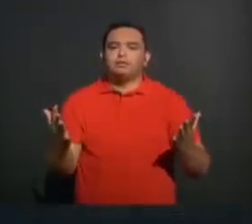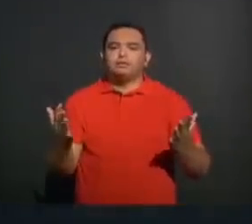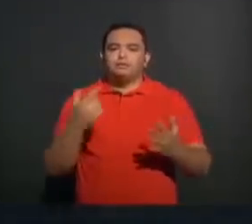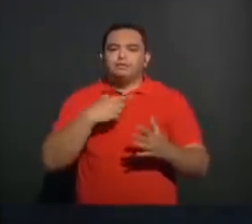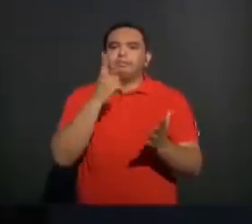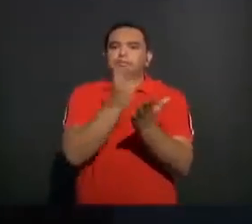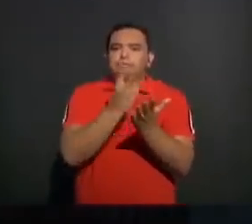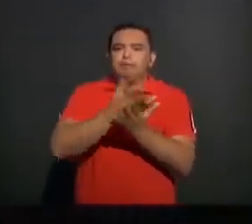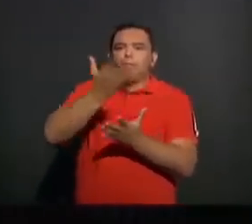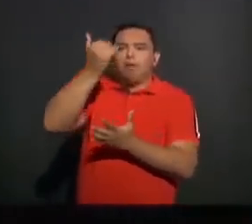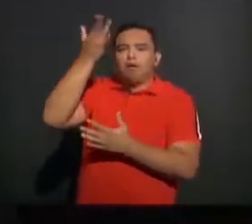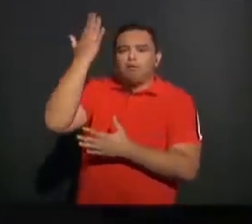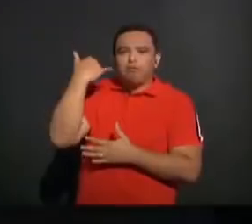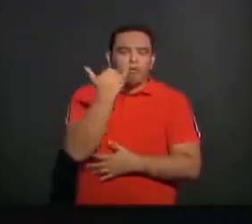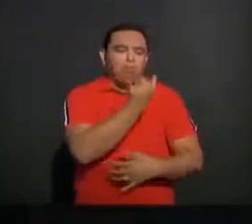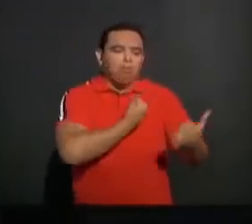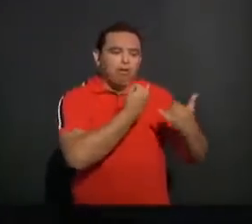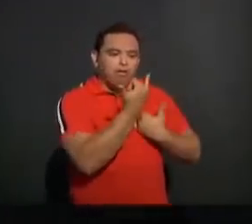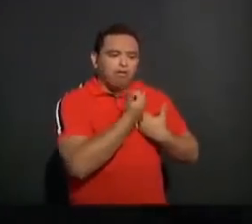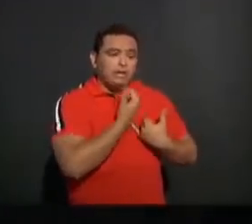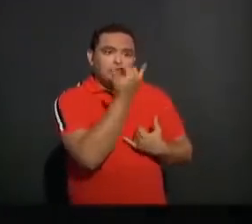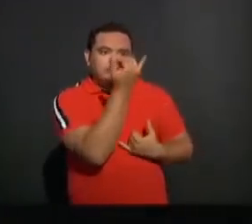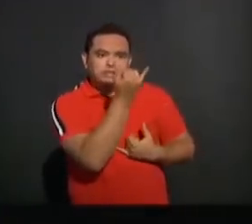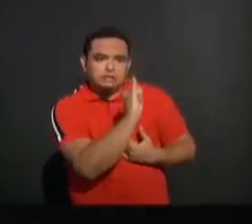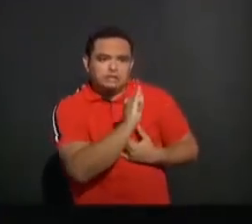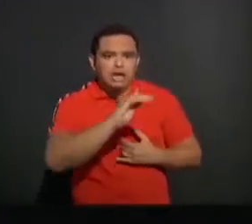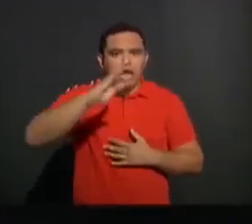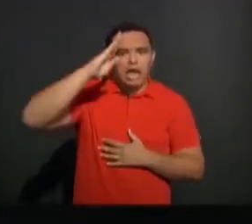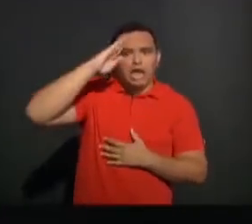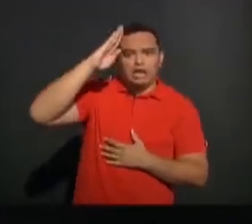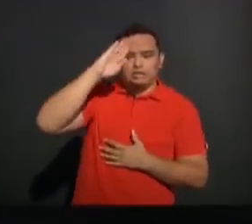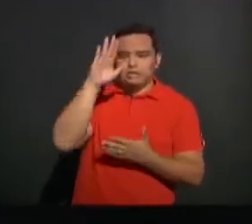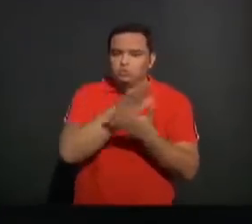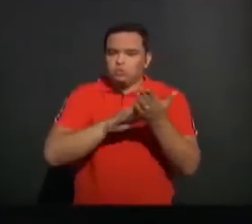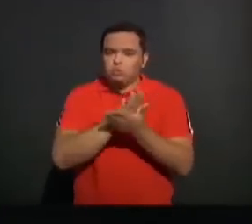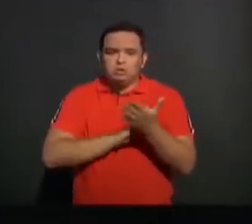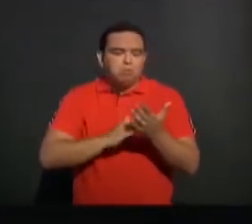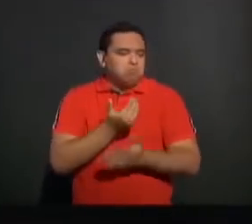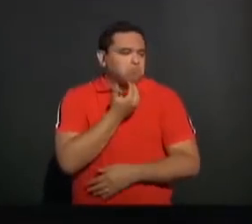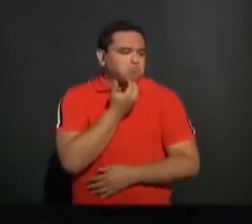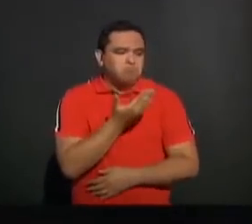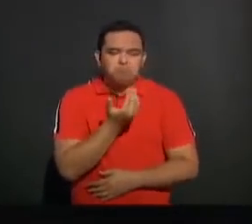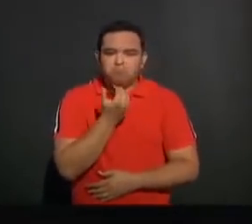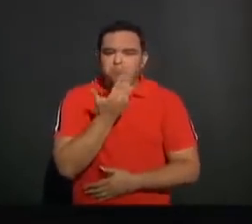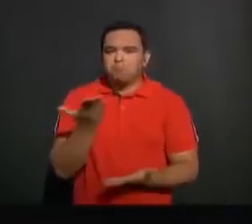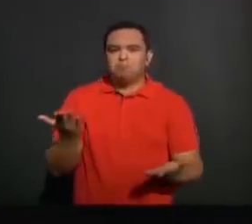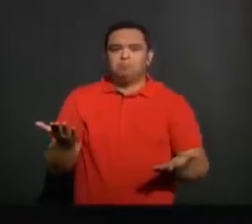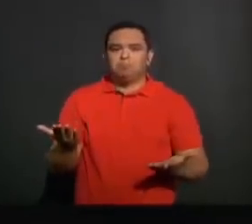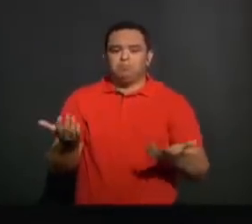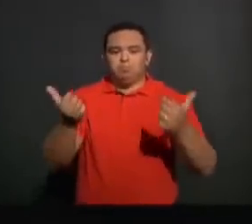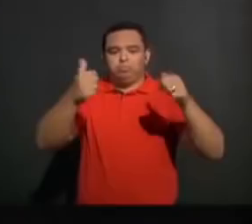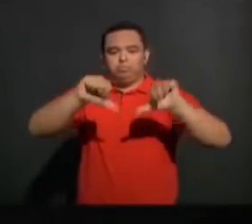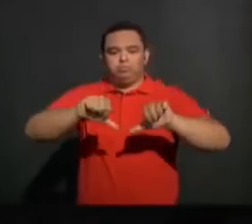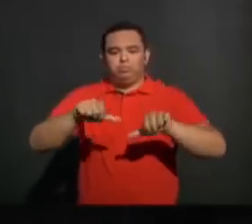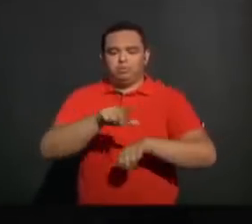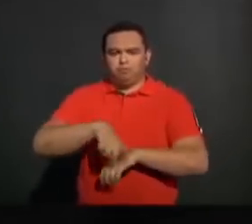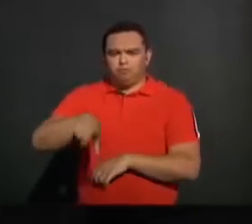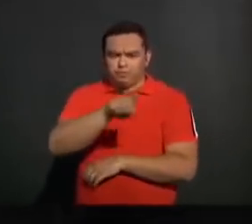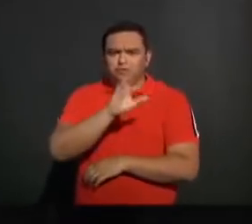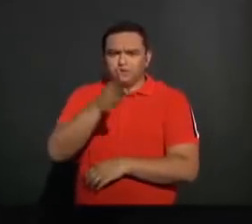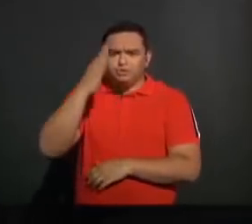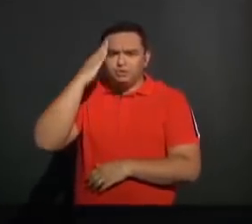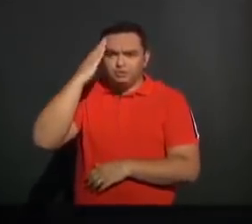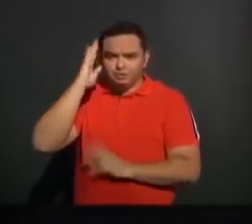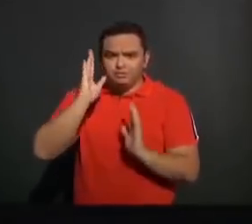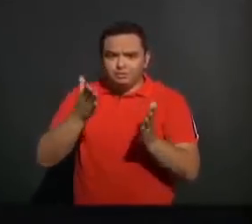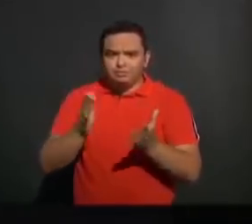os antigos dizendo assim: enquanto o menino não serviu o exército, ele é um porcaria que ele não vale nada na vida. Quem já ouviu essa frase, gente,